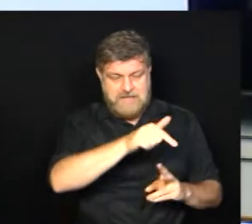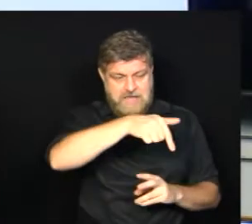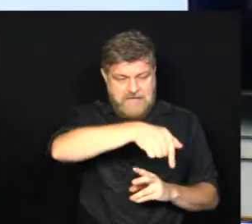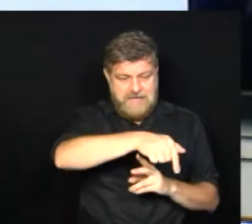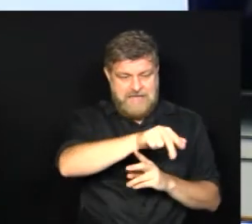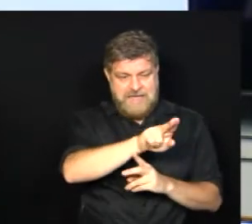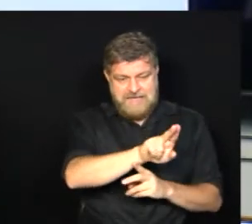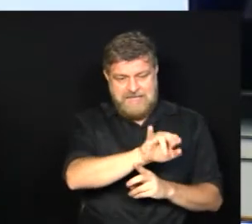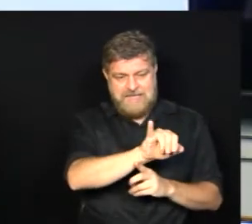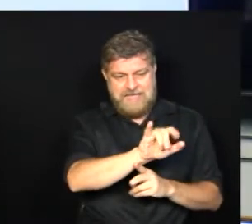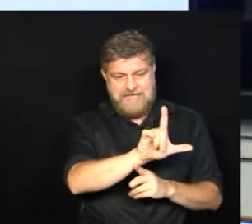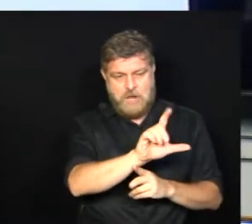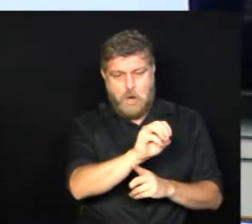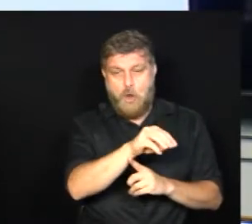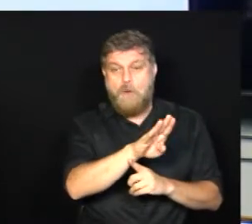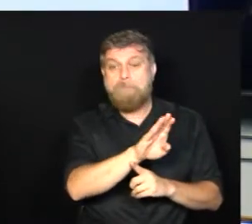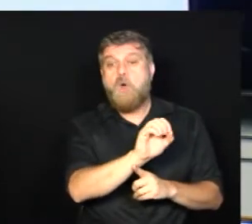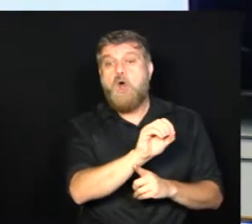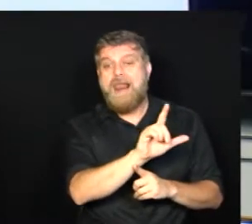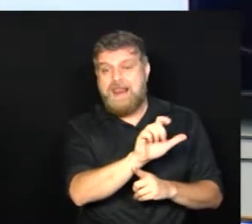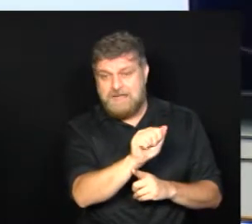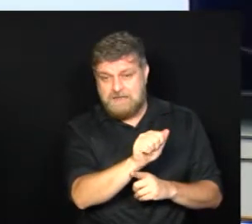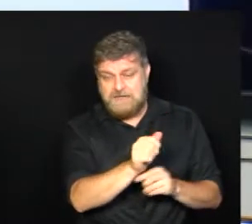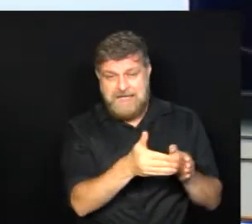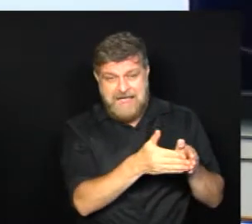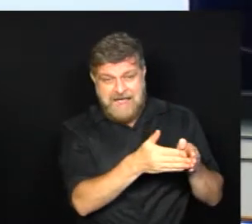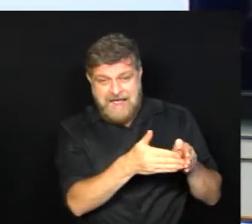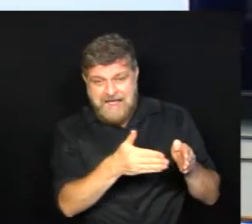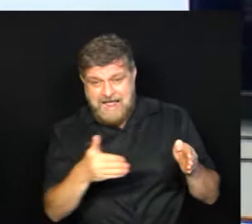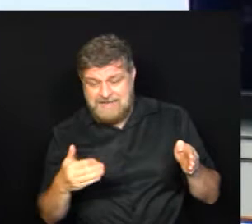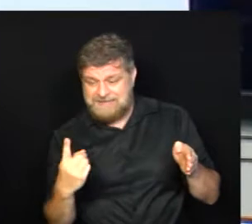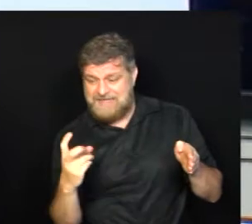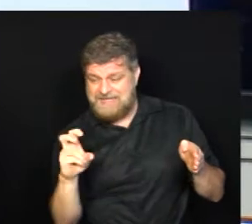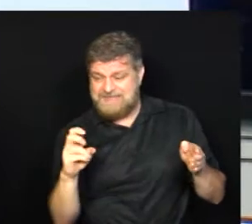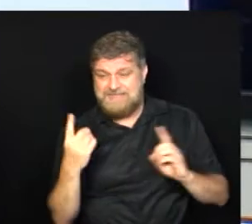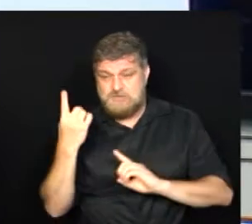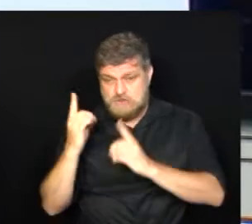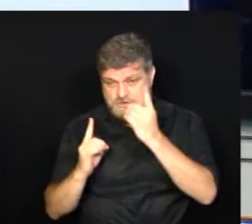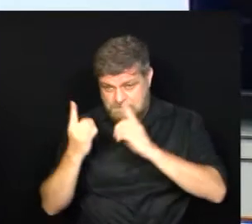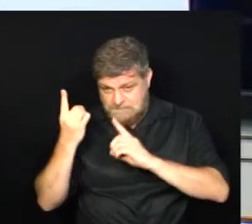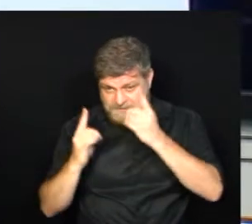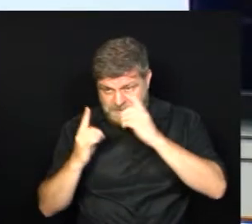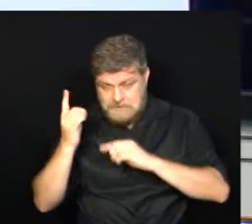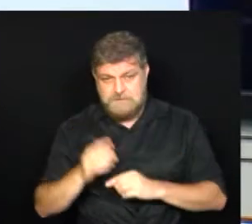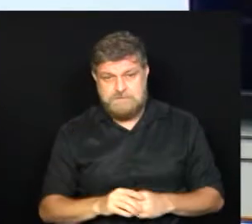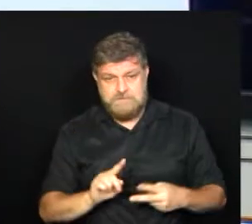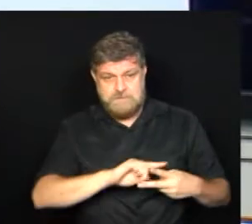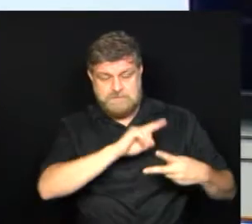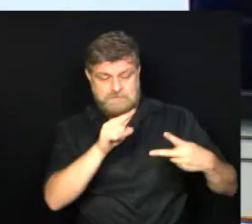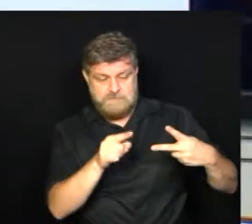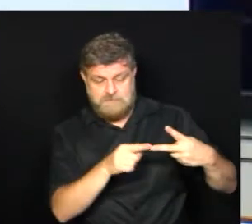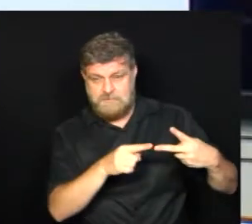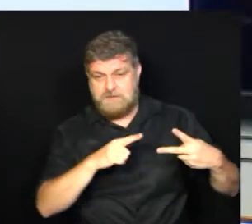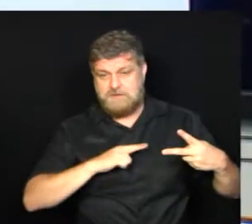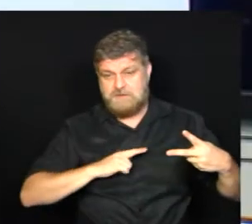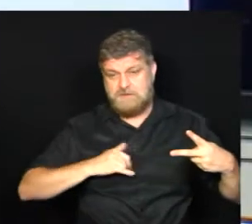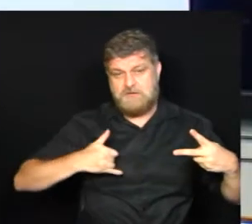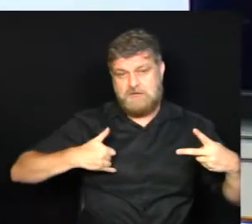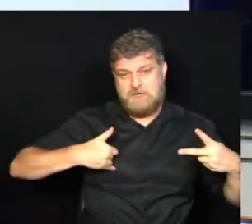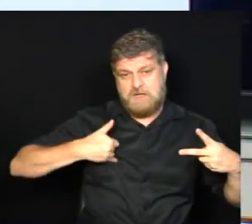Ela vai de 25 de janeiro a 15 de fevereiro, conforme o cronograma estadual. Depois, a gente